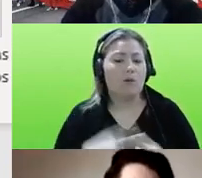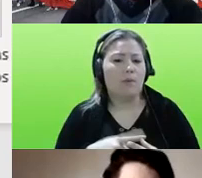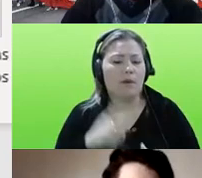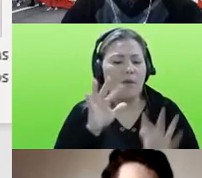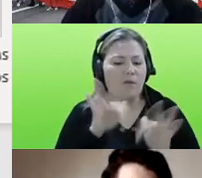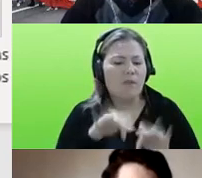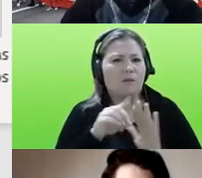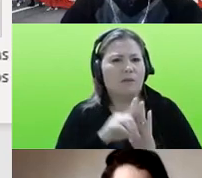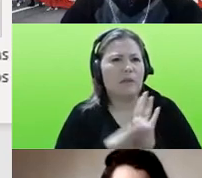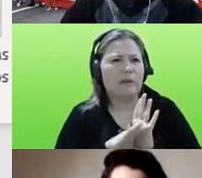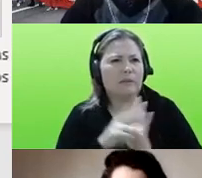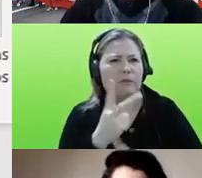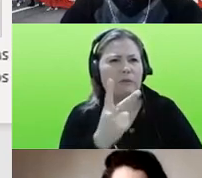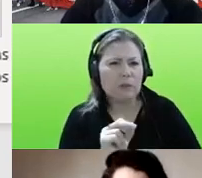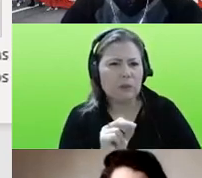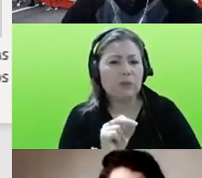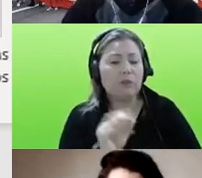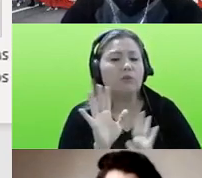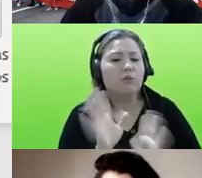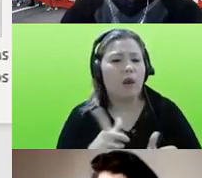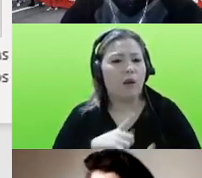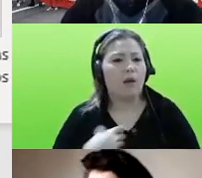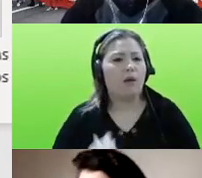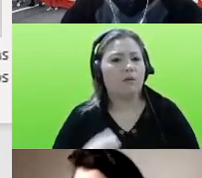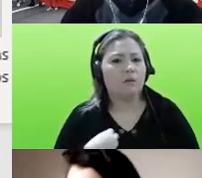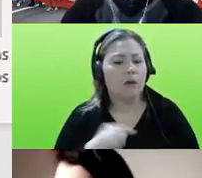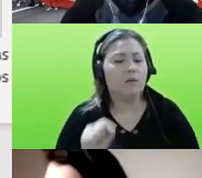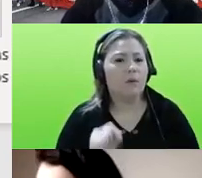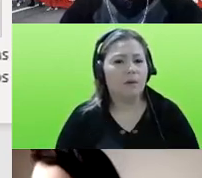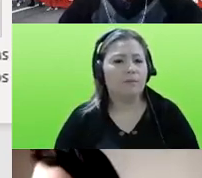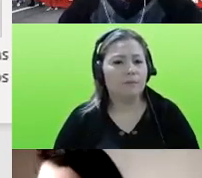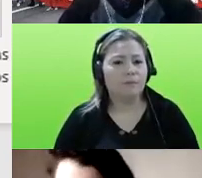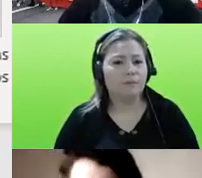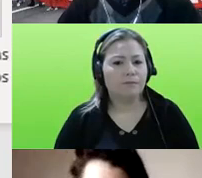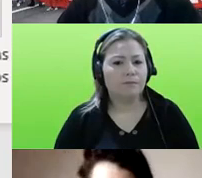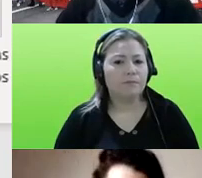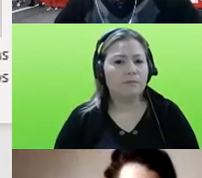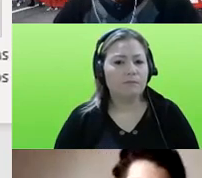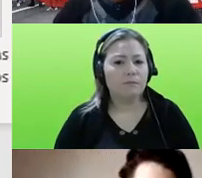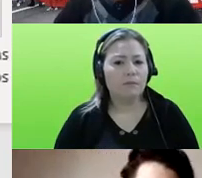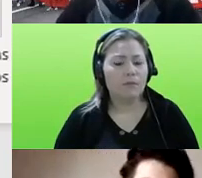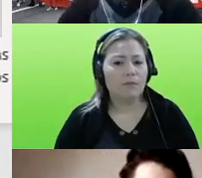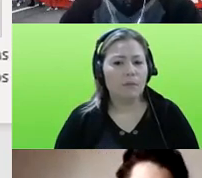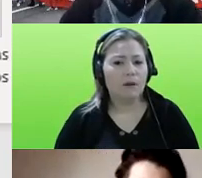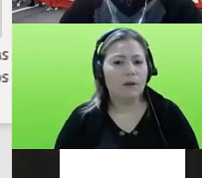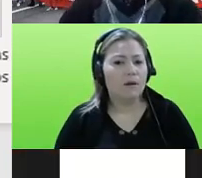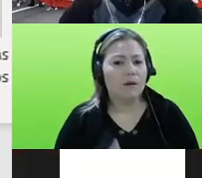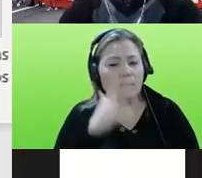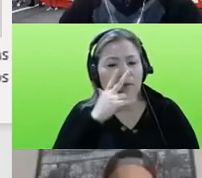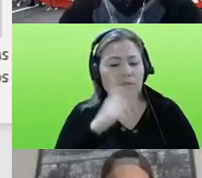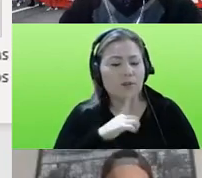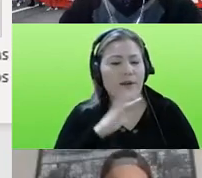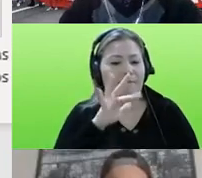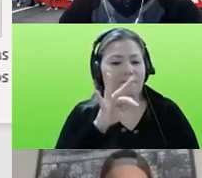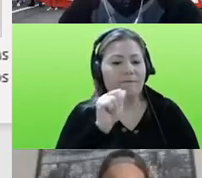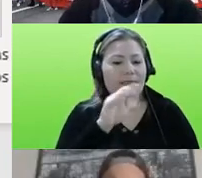anos 20 já estava o espectro do fascismo, não